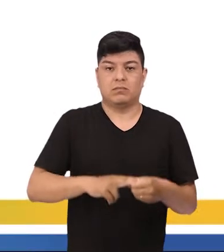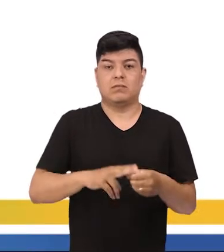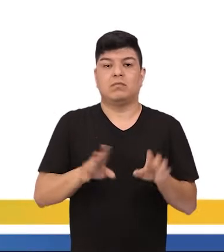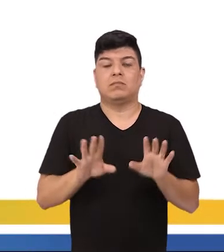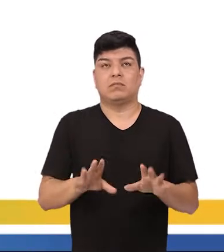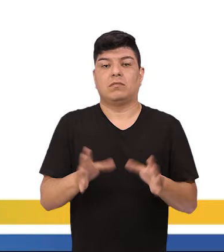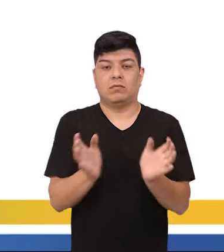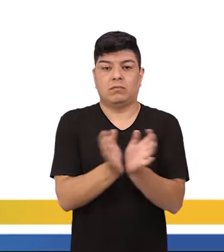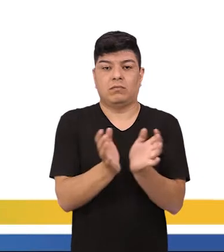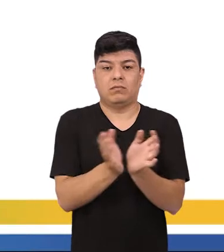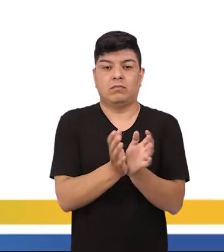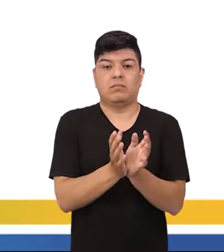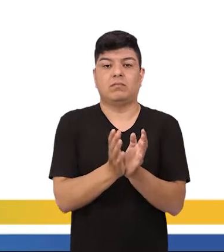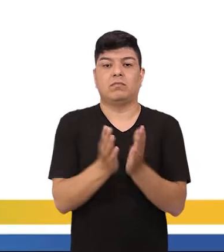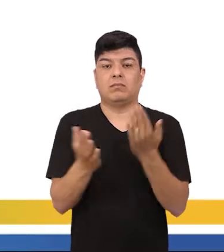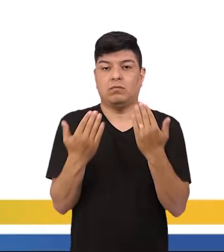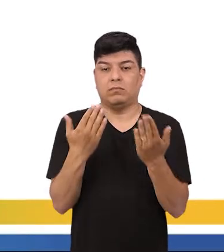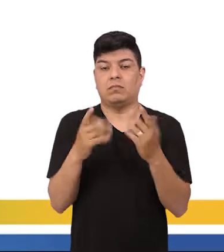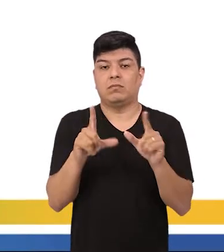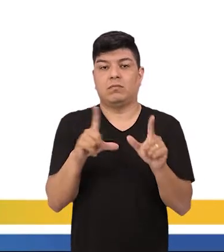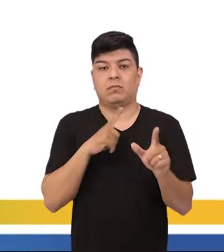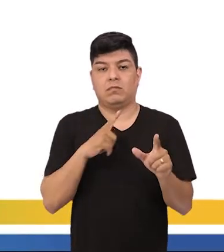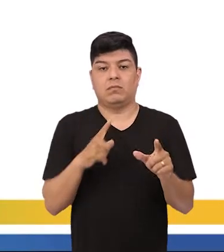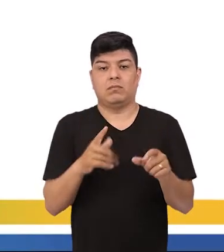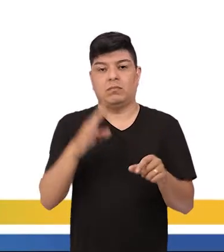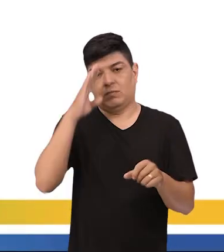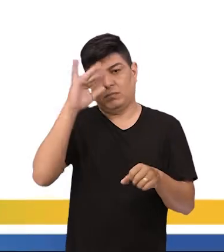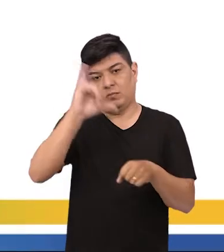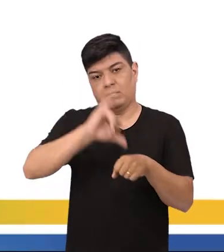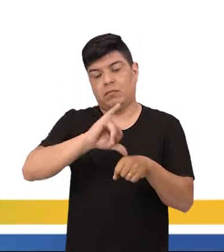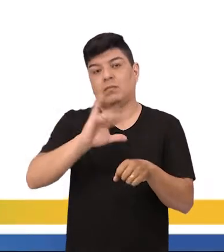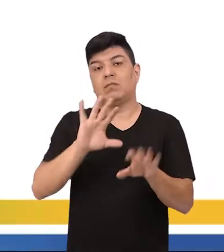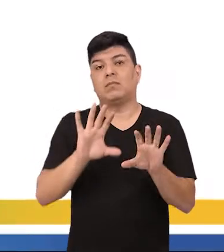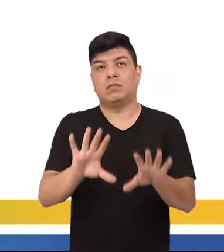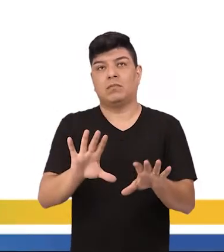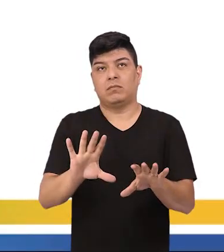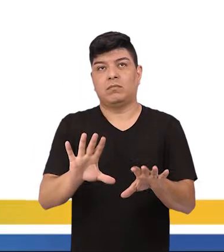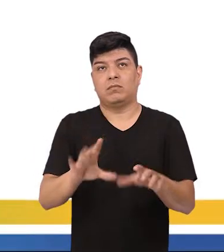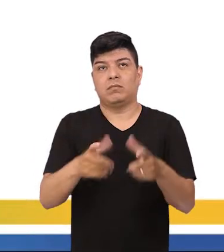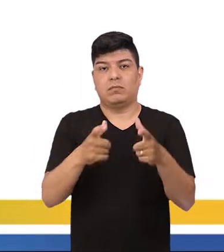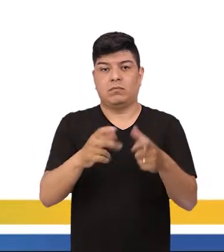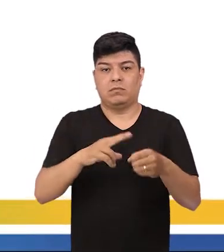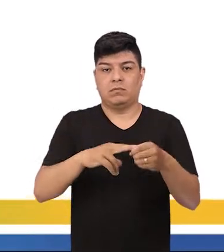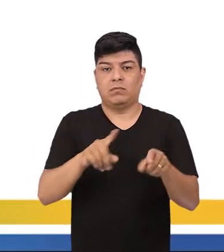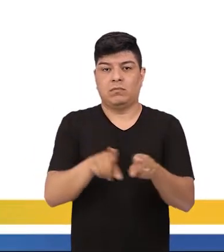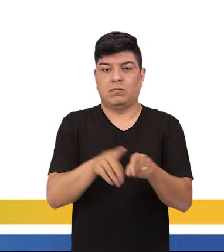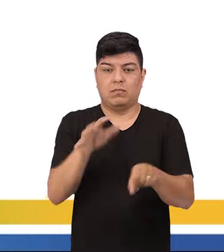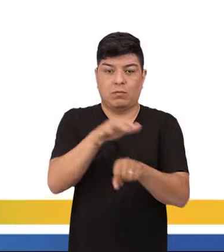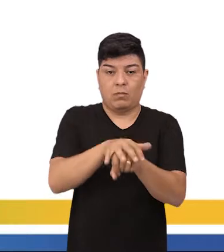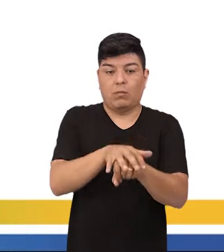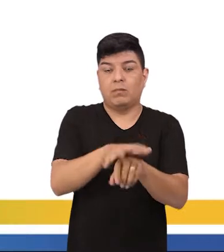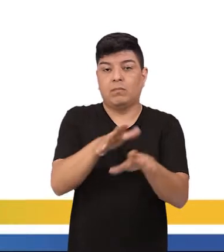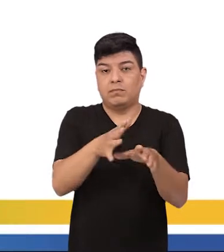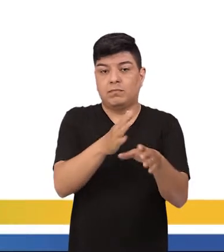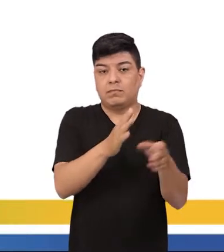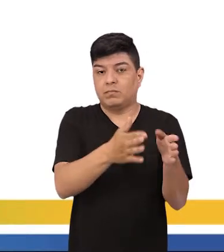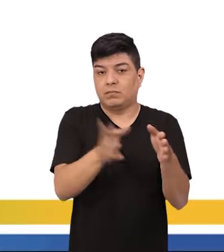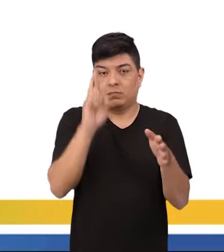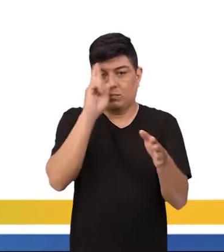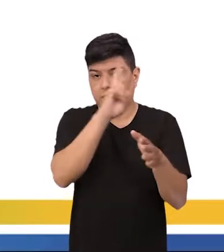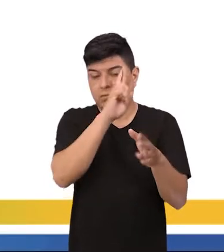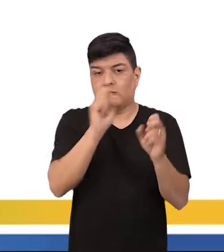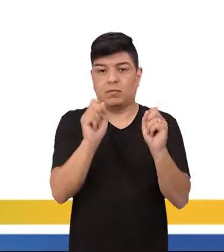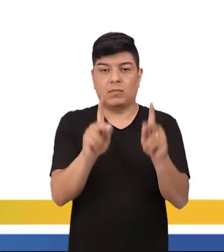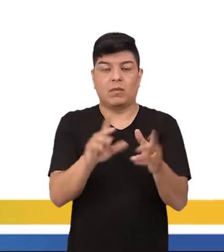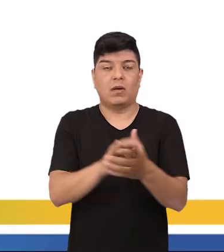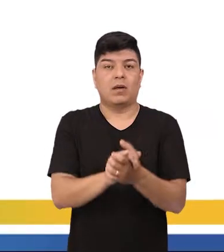Um conjunto de relações entre as metrópoles e suas respectivas colônias em uma determinada época histórica.